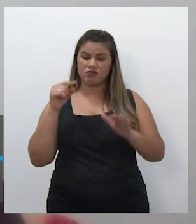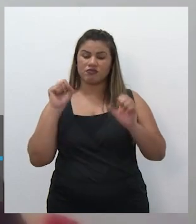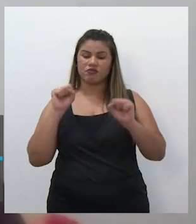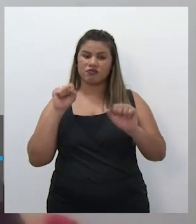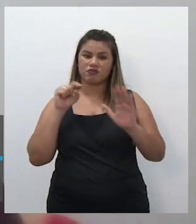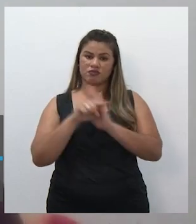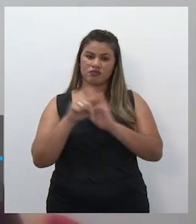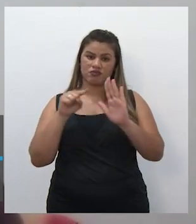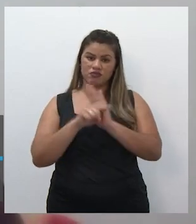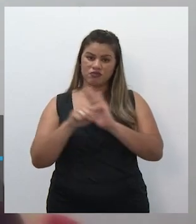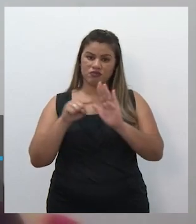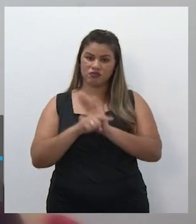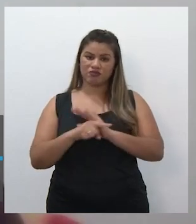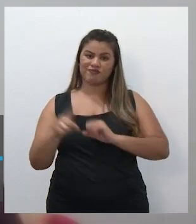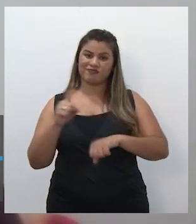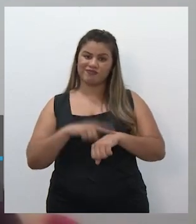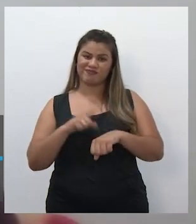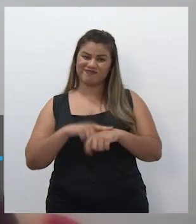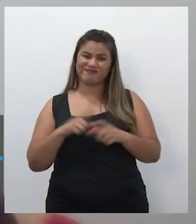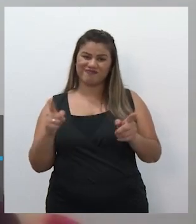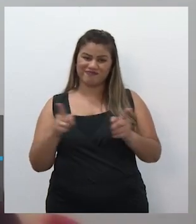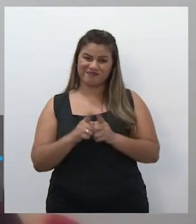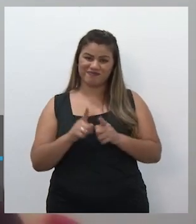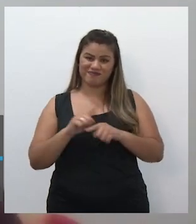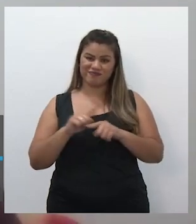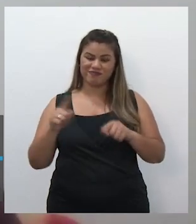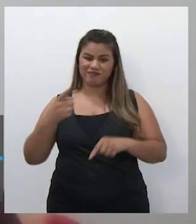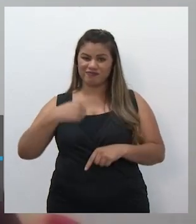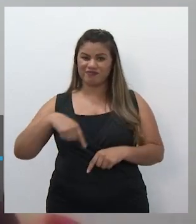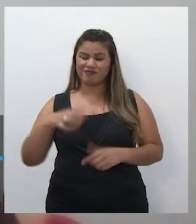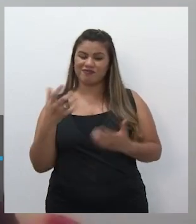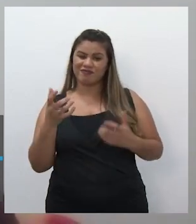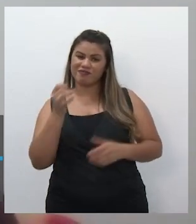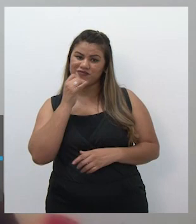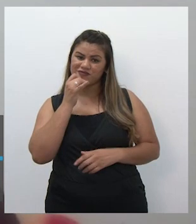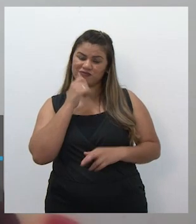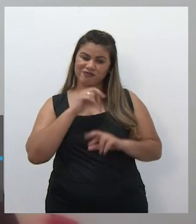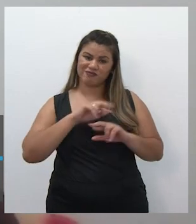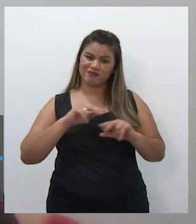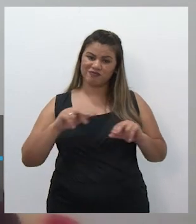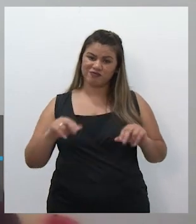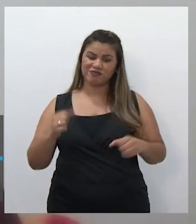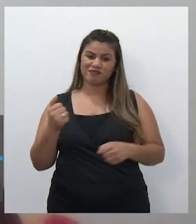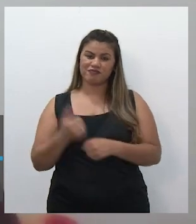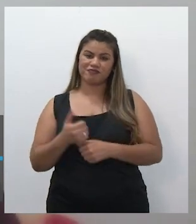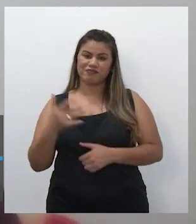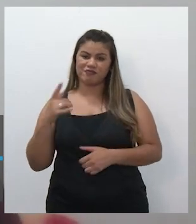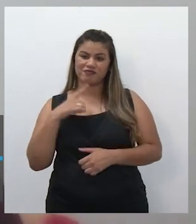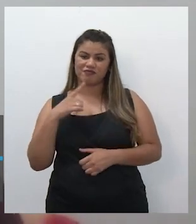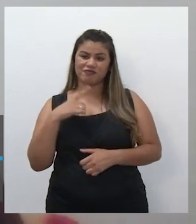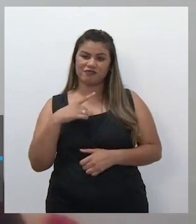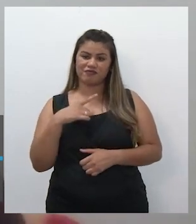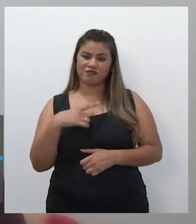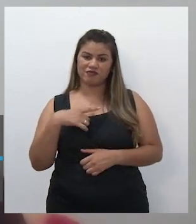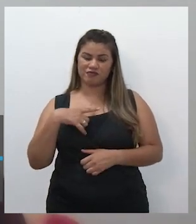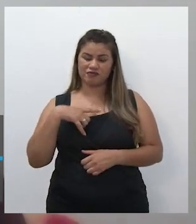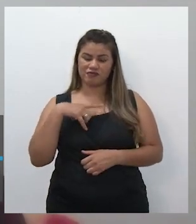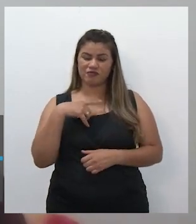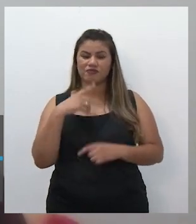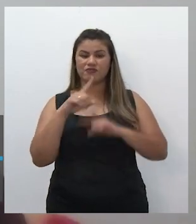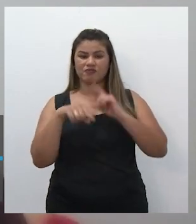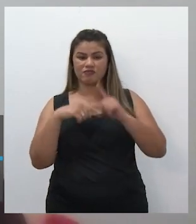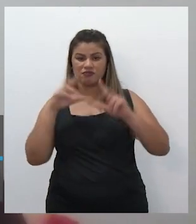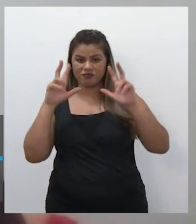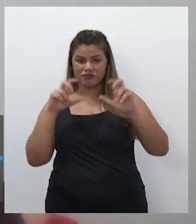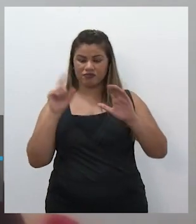pouco tempo, mas eu retomo o que foi dito, né? Algumas pessoas falaram, a gente queria mais exemplos e tudo, né? Foi posto no chat. Mas lembrando que nós voltaremos a esse